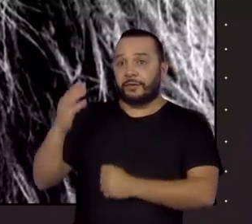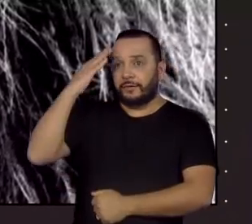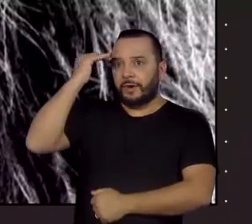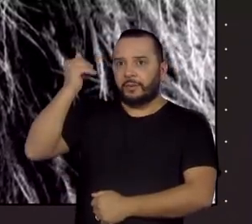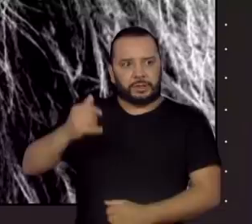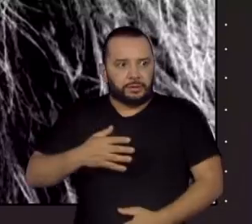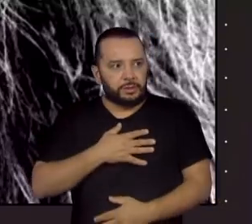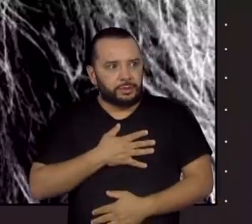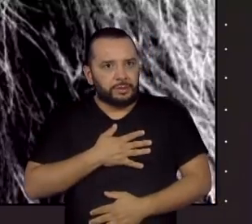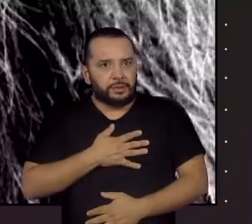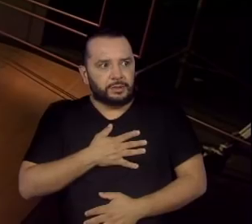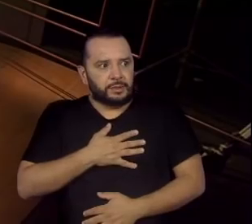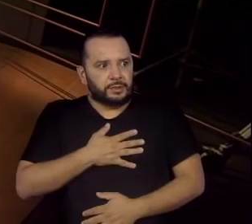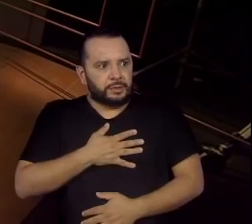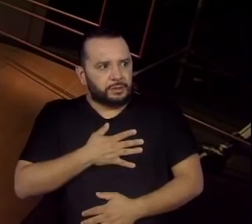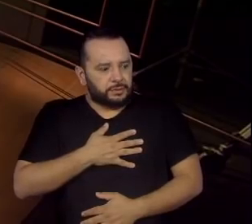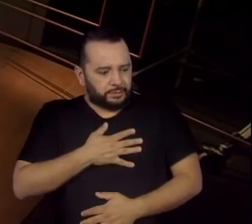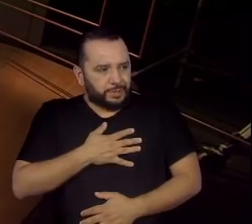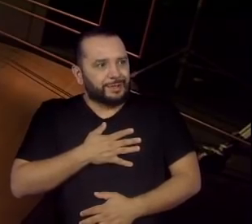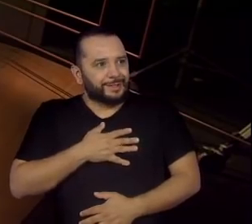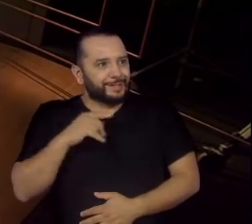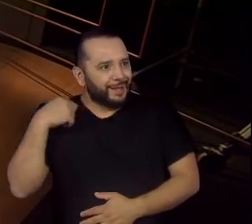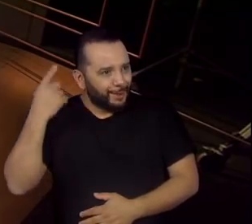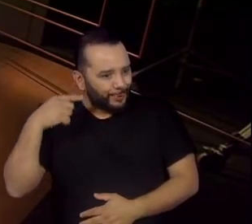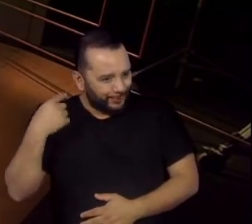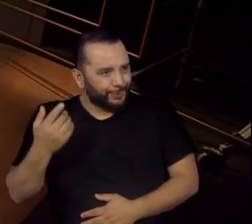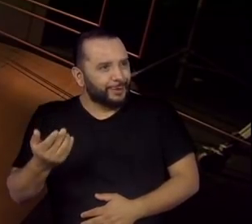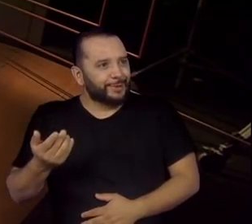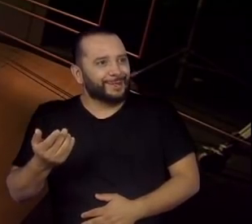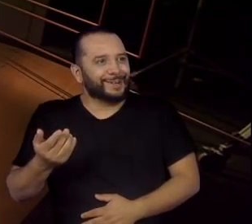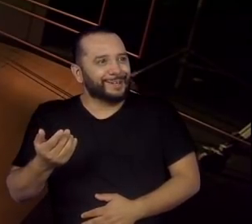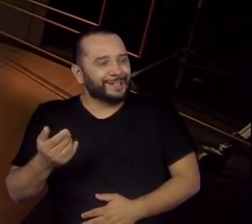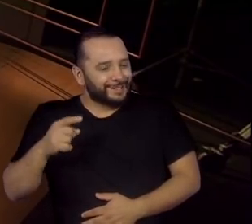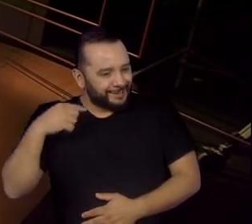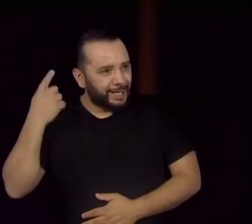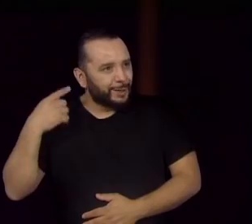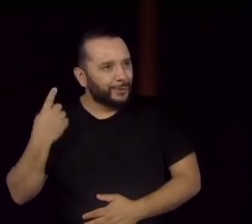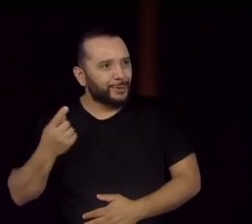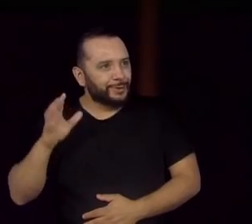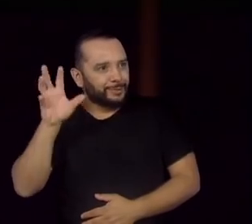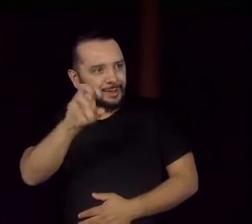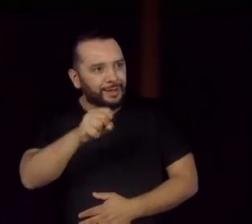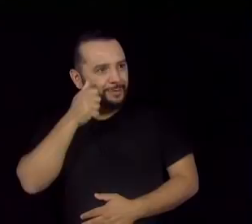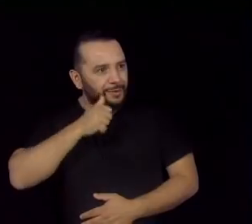Falei, Serguei? Que bagulho é esse?